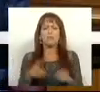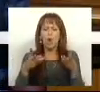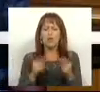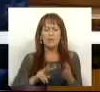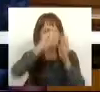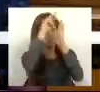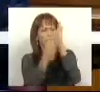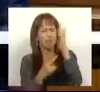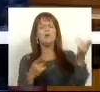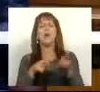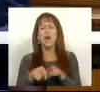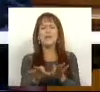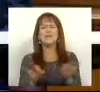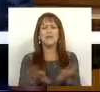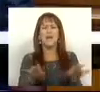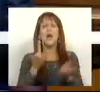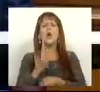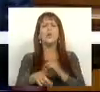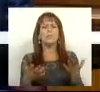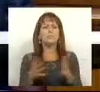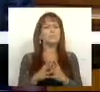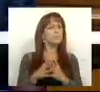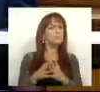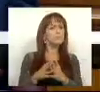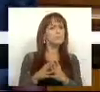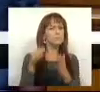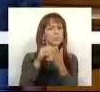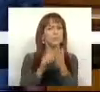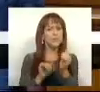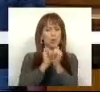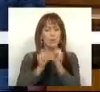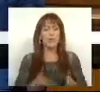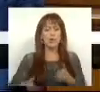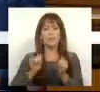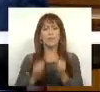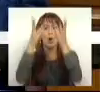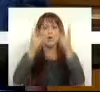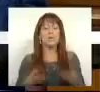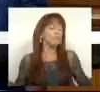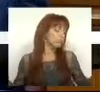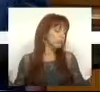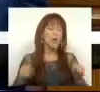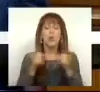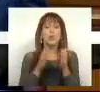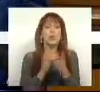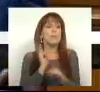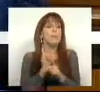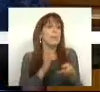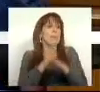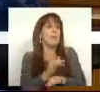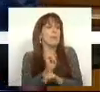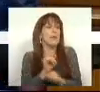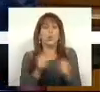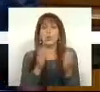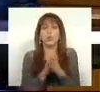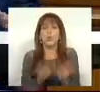orçamento retificativo será exatamente o que consta do documento de estratégia orçamental. Portanto, tudo continua na mesma,